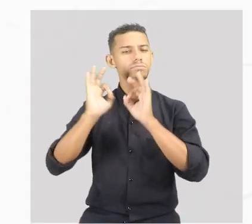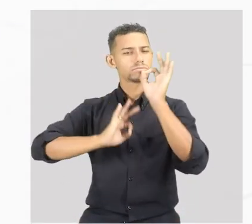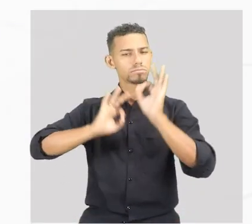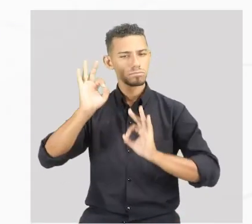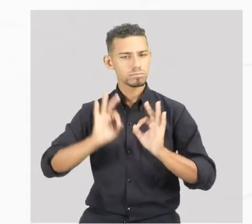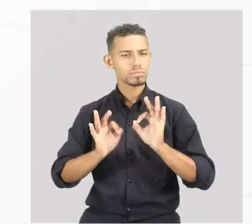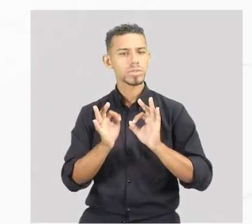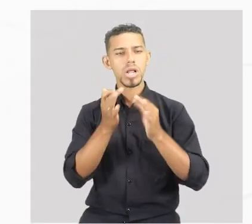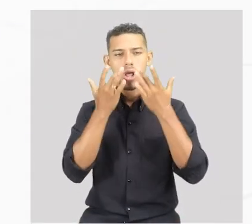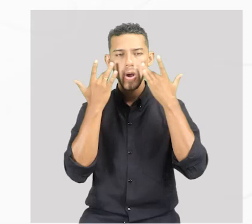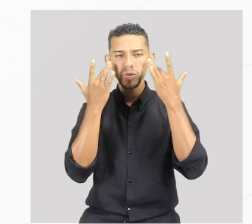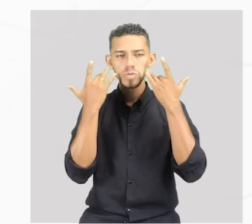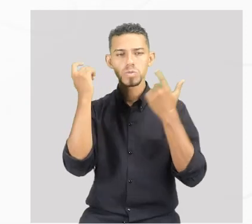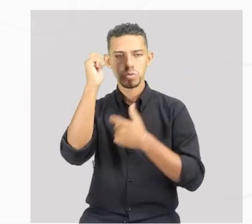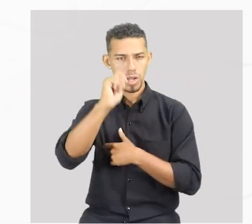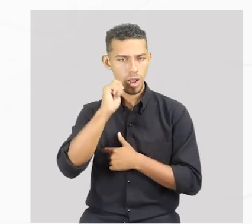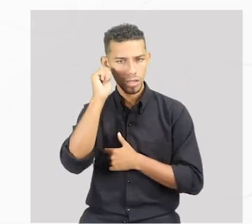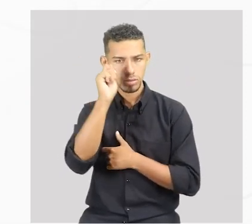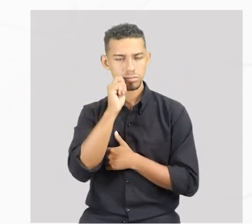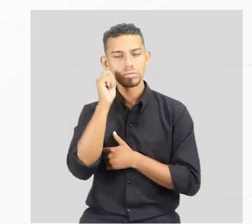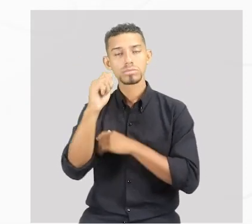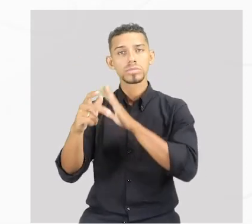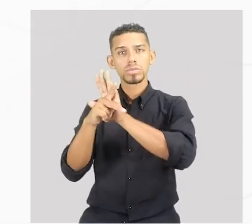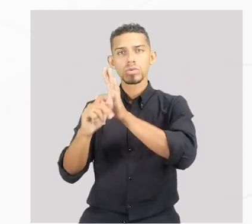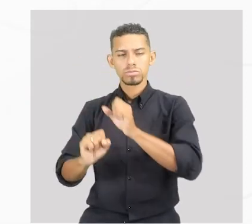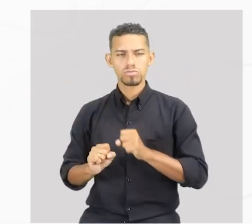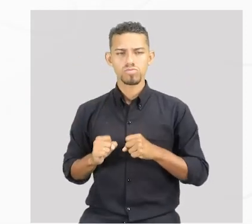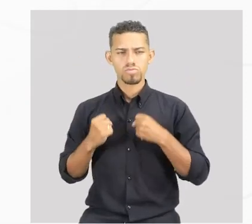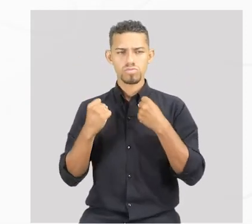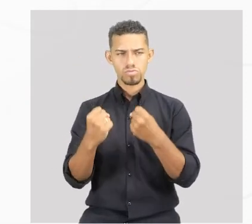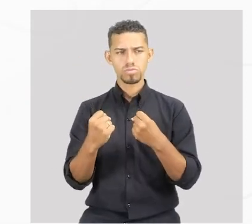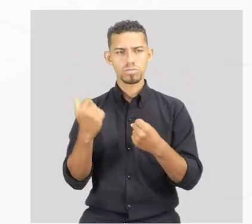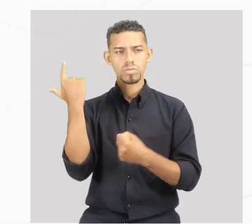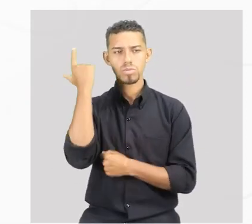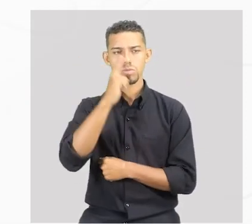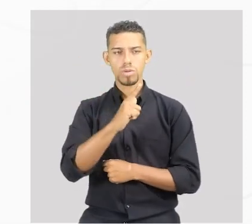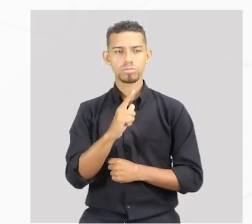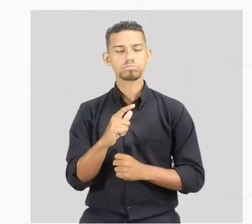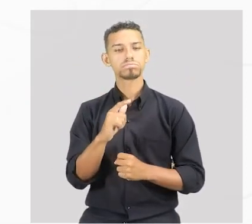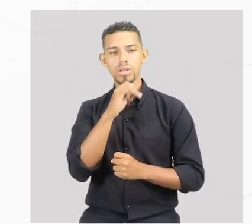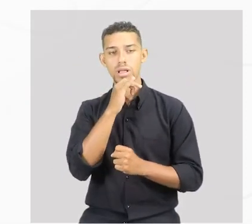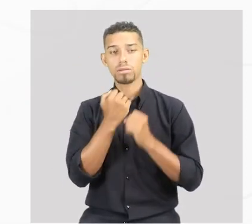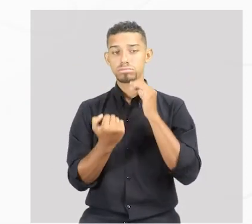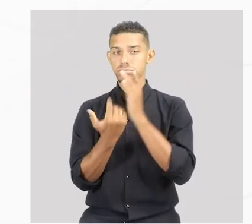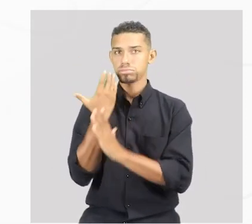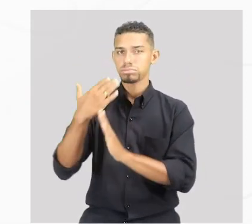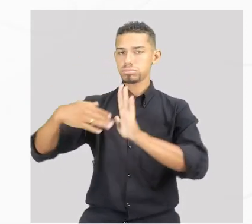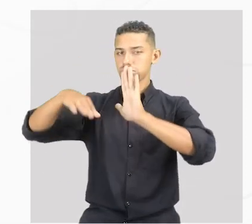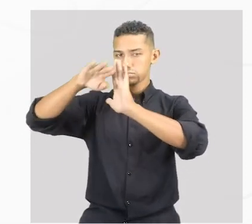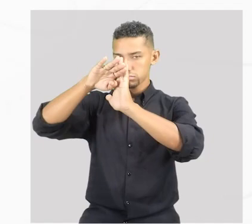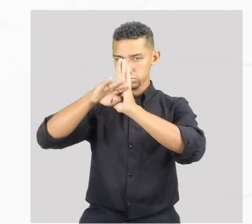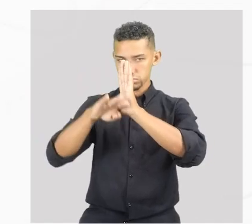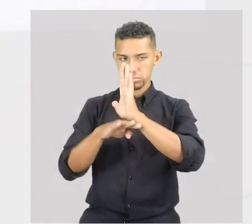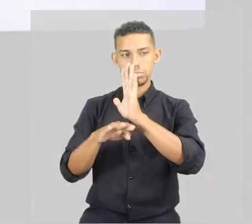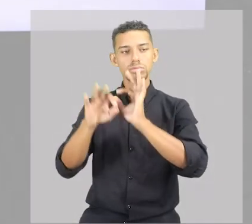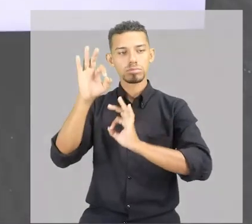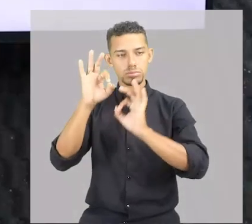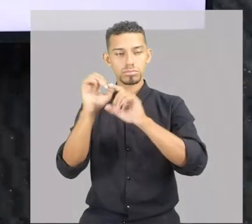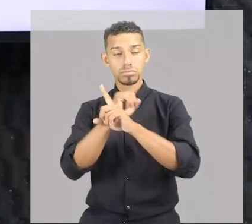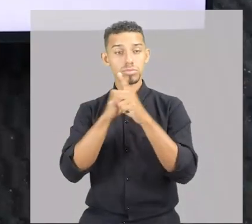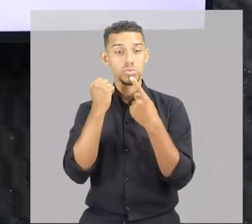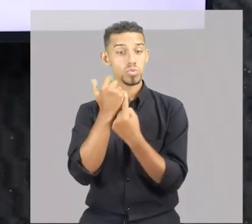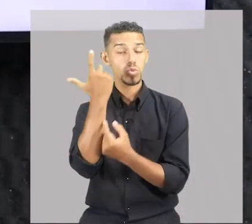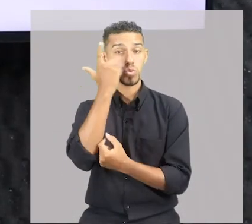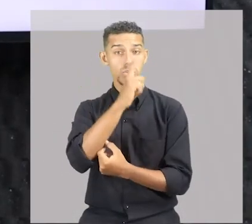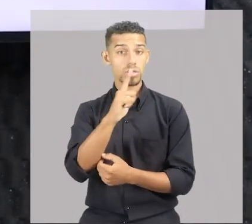autêntico, original, fruto dos esforços de criação de uma camada popular da sociedade com aquilo que se tem